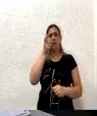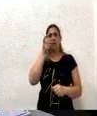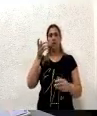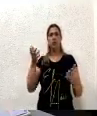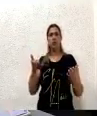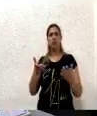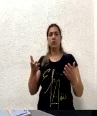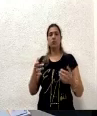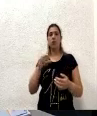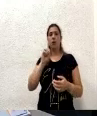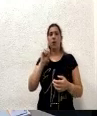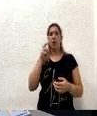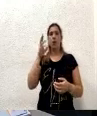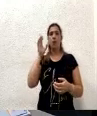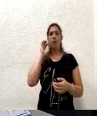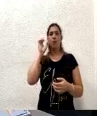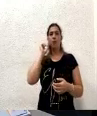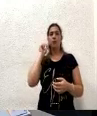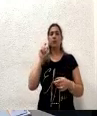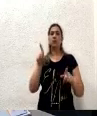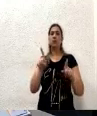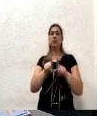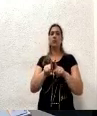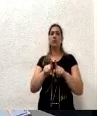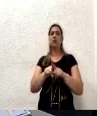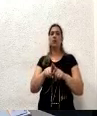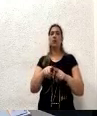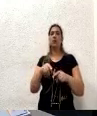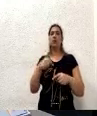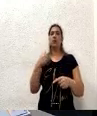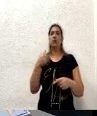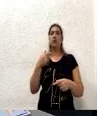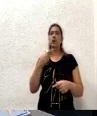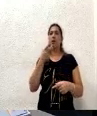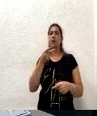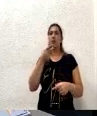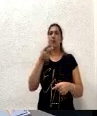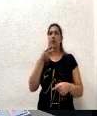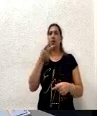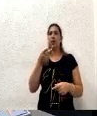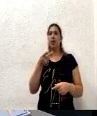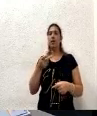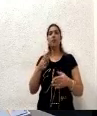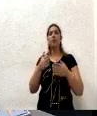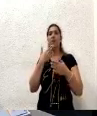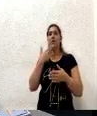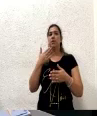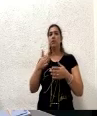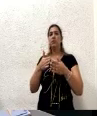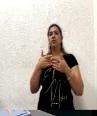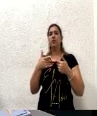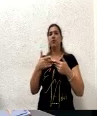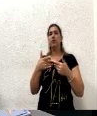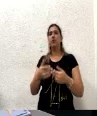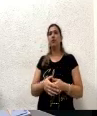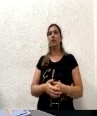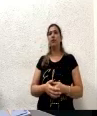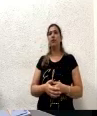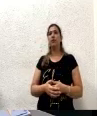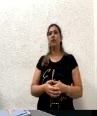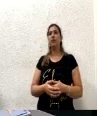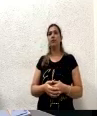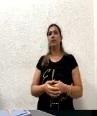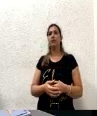de comunicação, mais uma vez. Presidente, eu vou iniciar pedindo, por gentileza, que